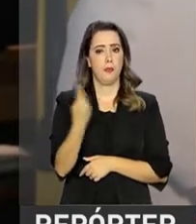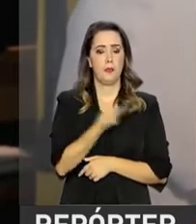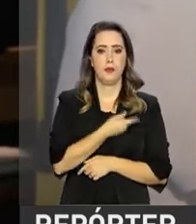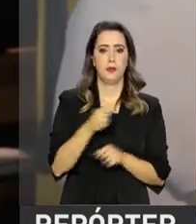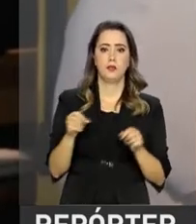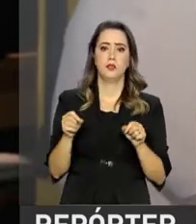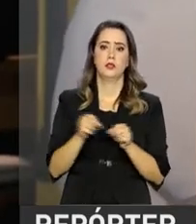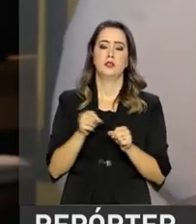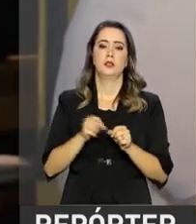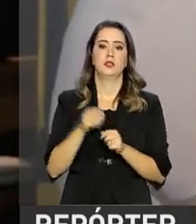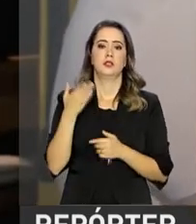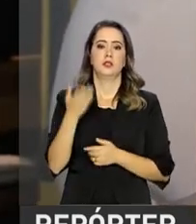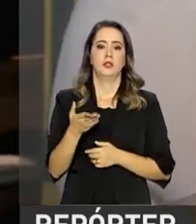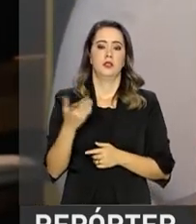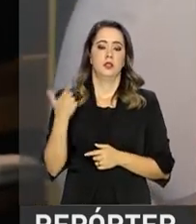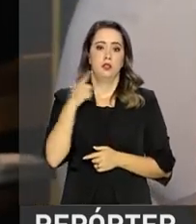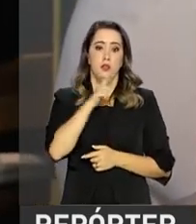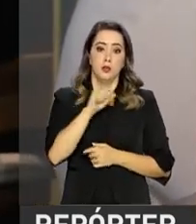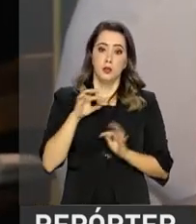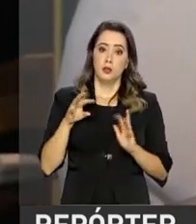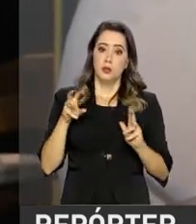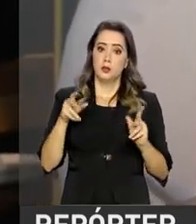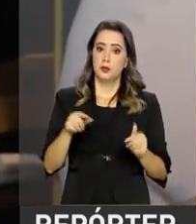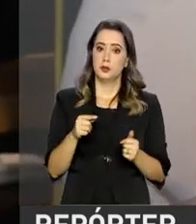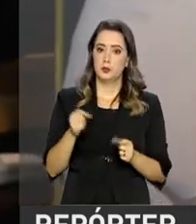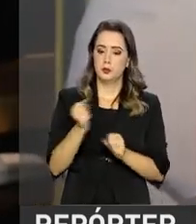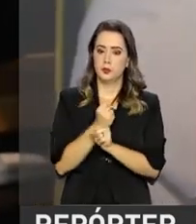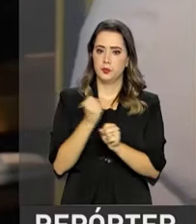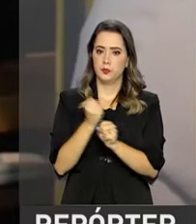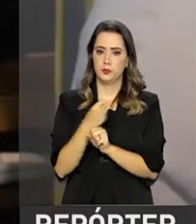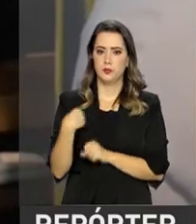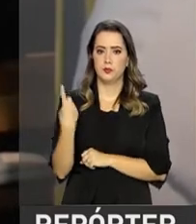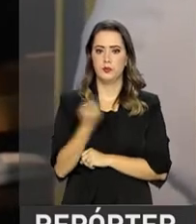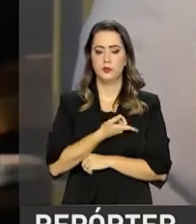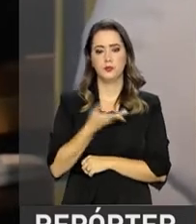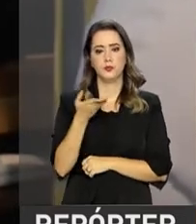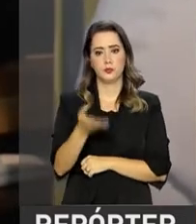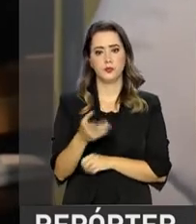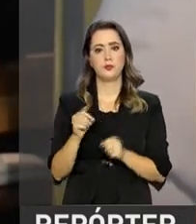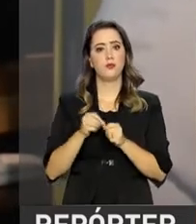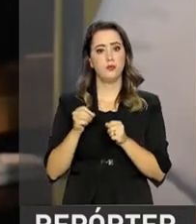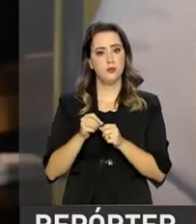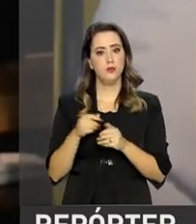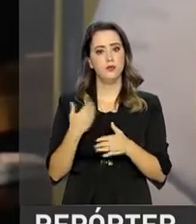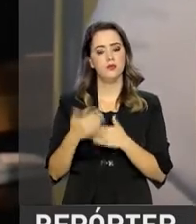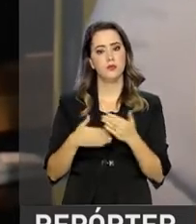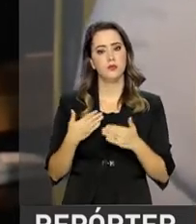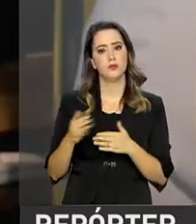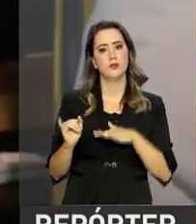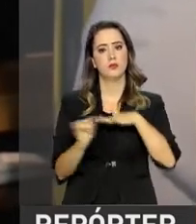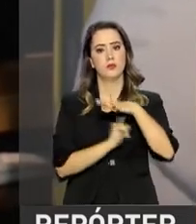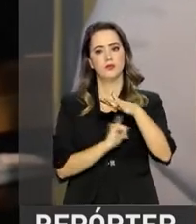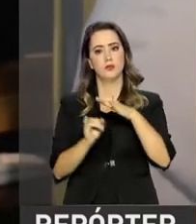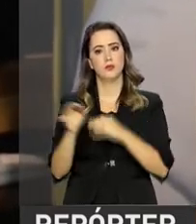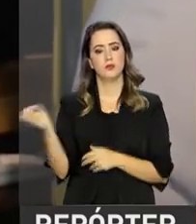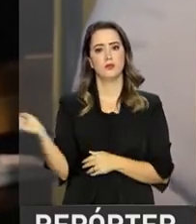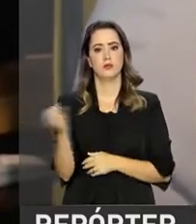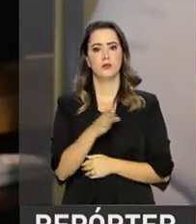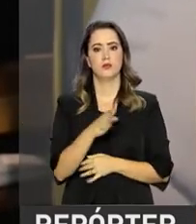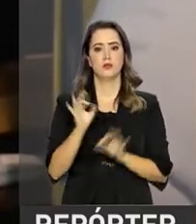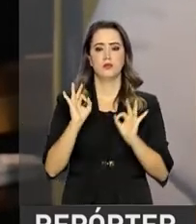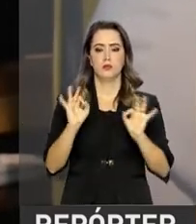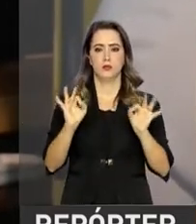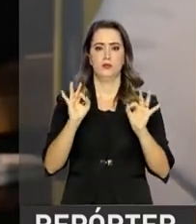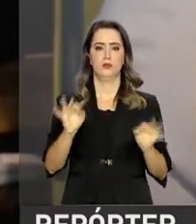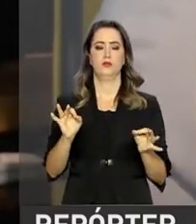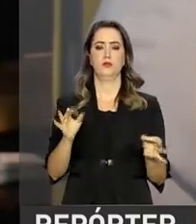ao mesmo tempo conseguimos todas estas obras nos roubaram equipe fizemos um quadro institucional muito moderno uma fortíssima